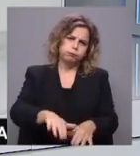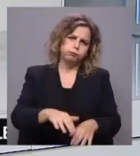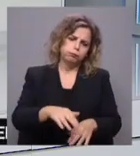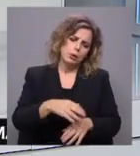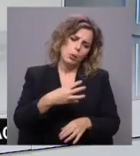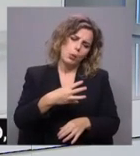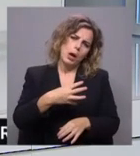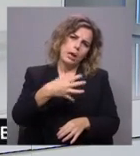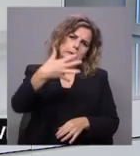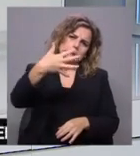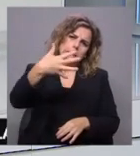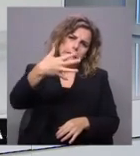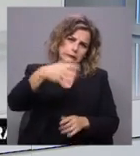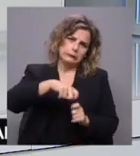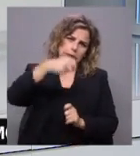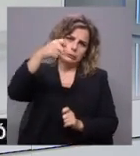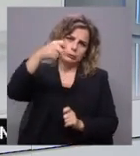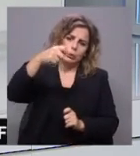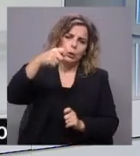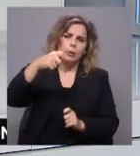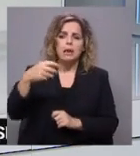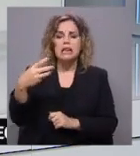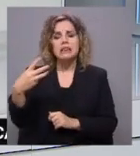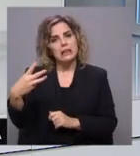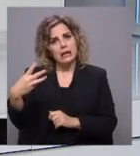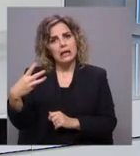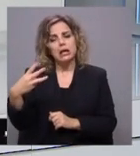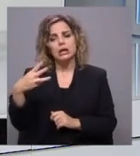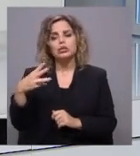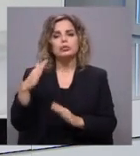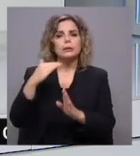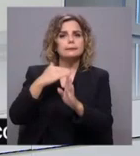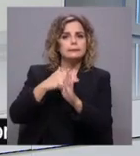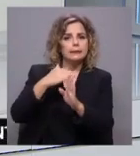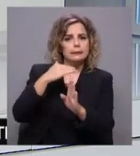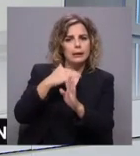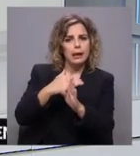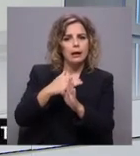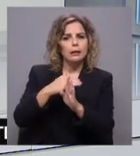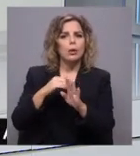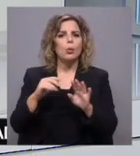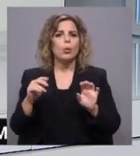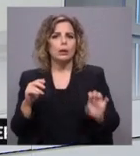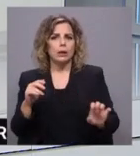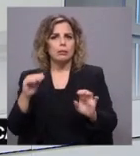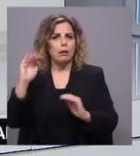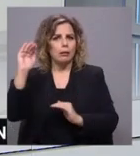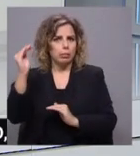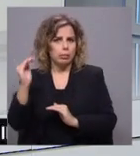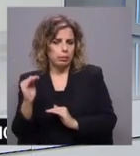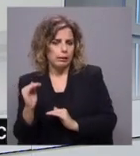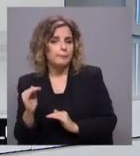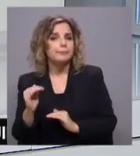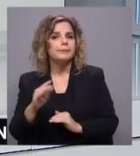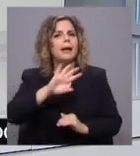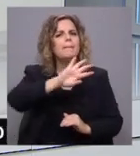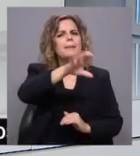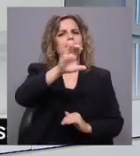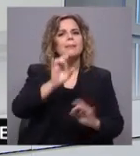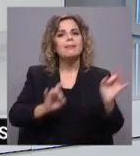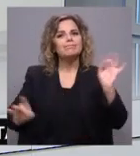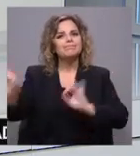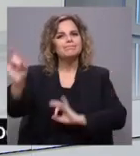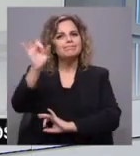diminuindo gradualmente até 3 metros ou 4 metros no grupo central e no grupo oriental. Nos outros países da Europa, temos